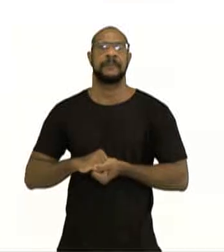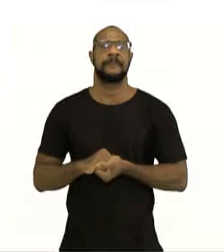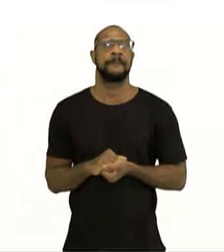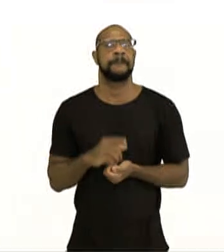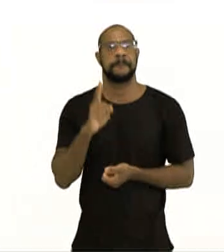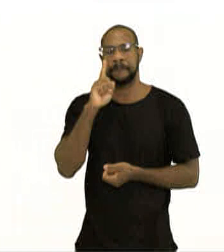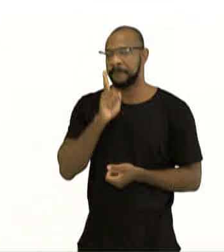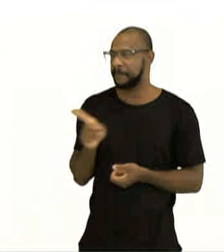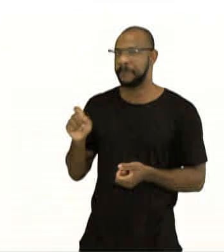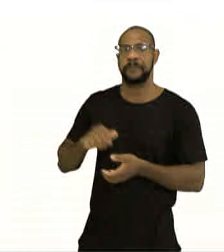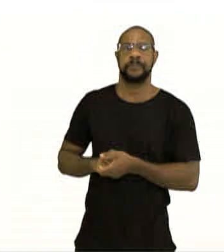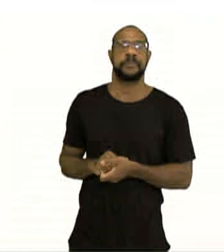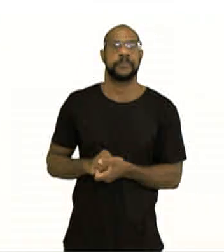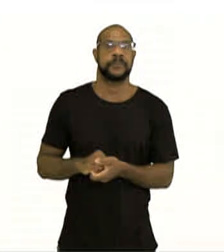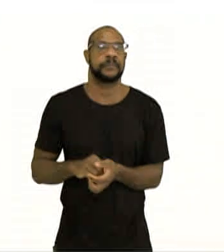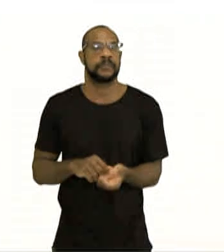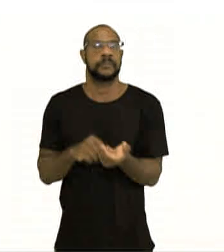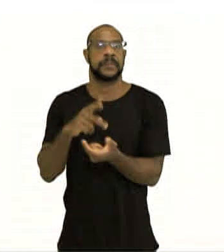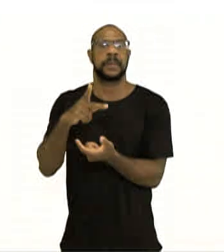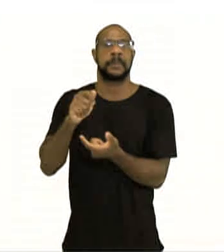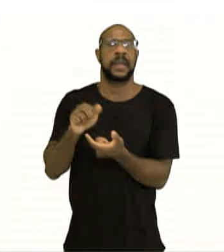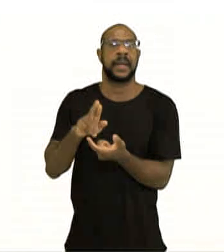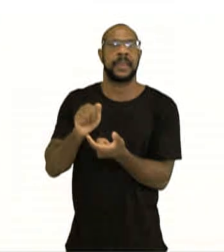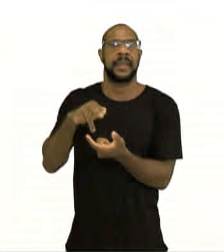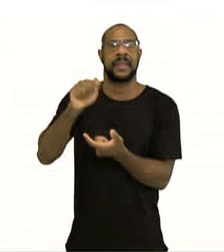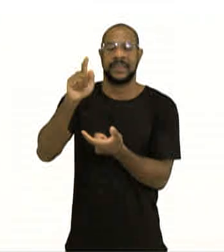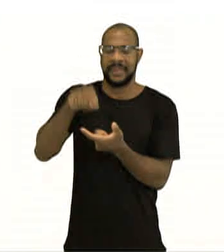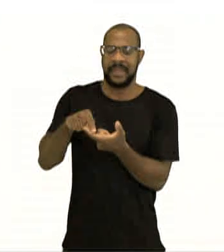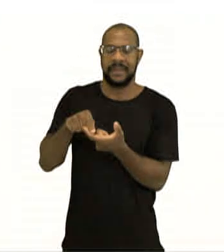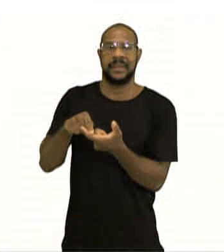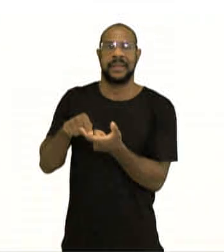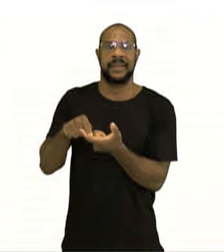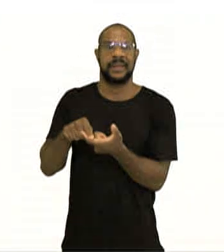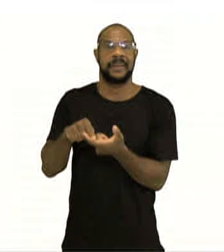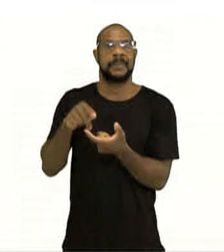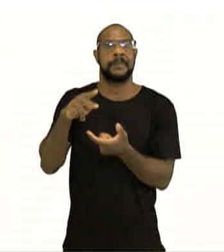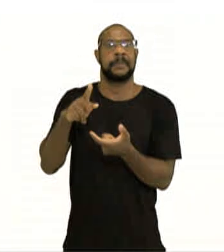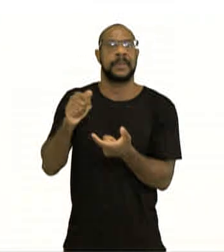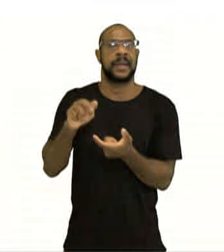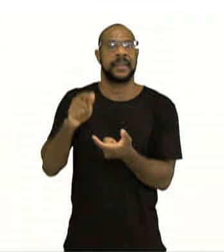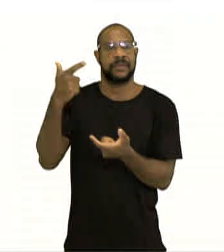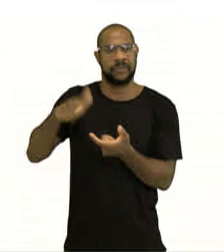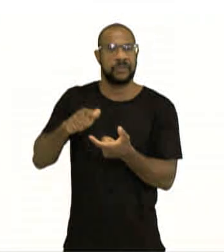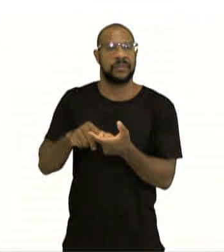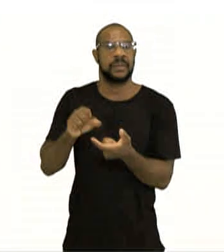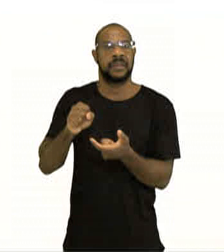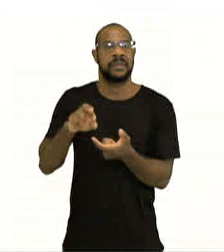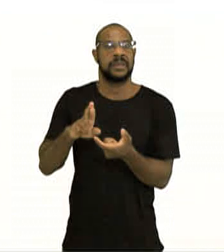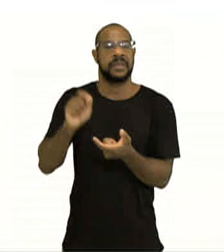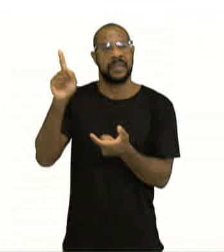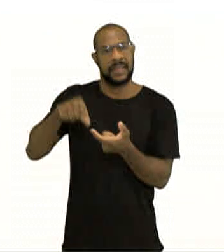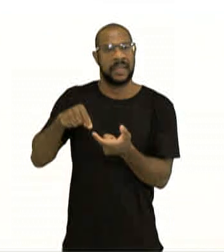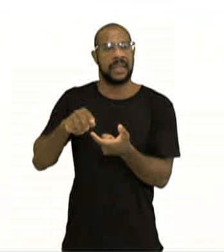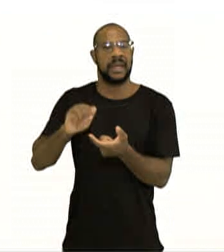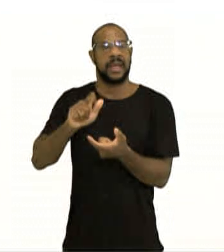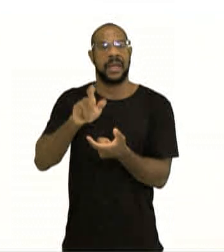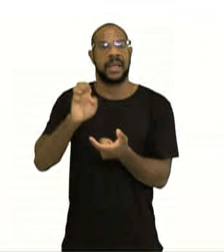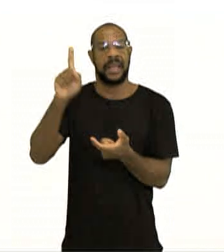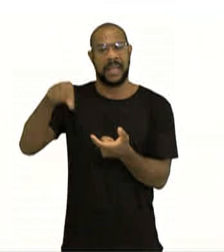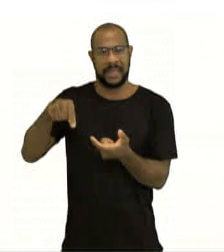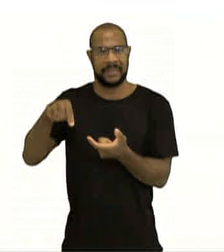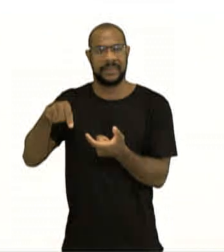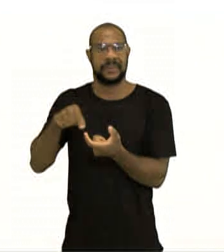Ó, Paraná, Paraná aqui de novo, será, além e